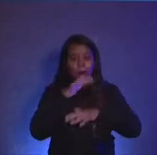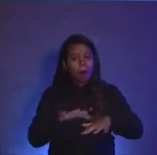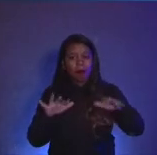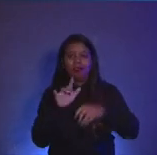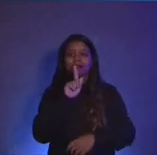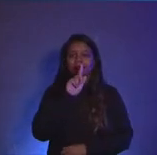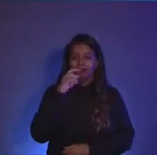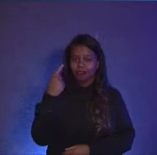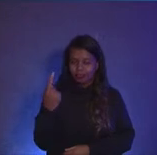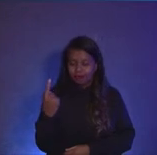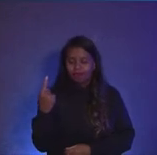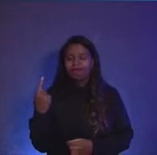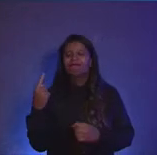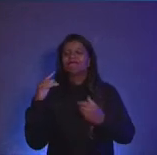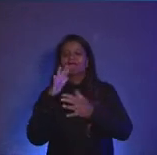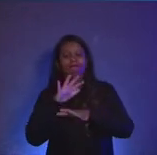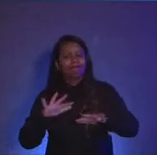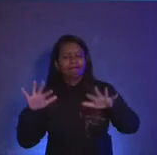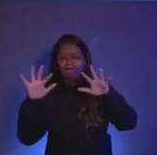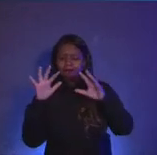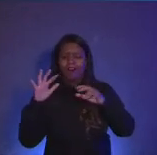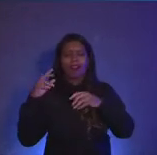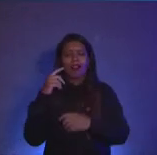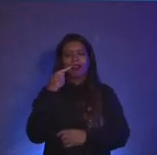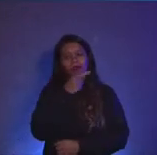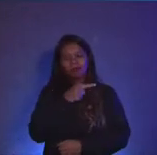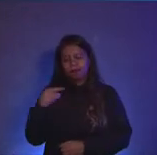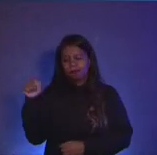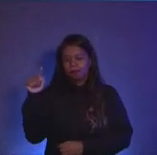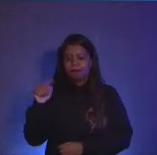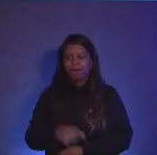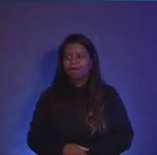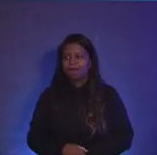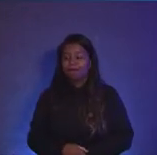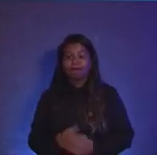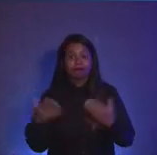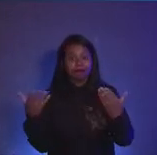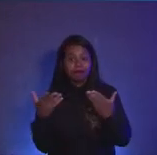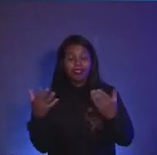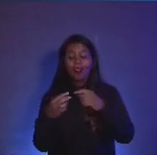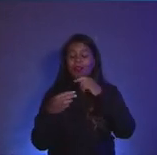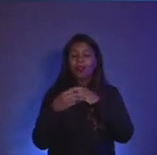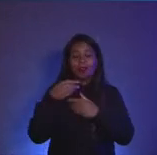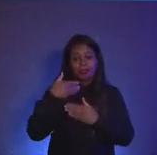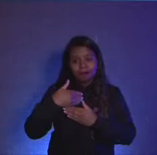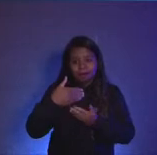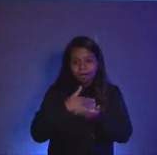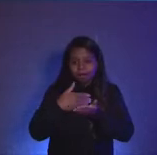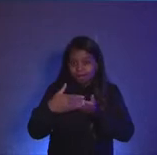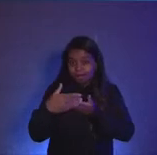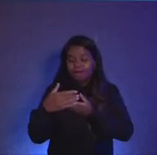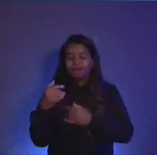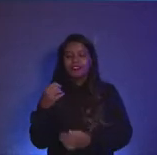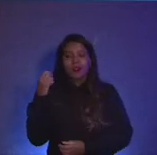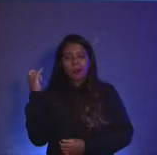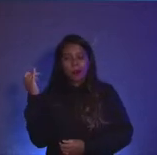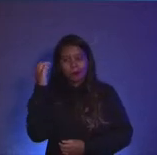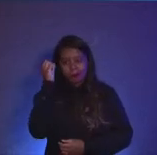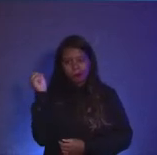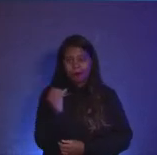Vitor, à Patrícia e a todos os finalistas também. Bom, vamos agora conhecer os trabalhos finalistas da categoria Inovação